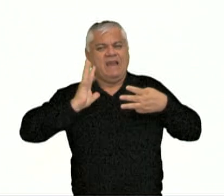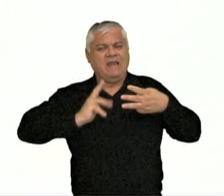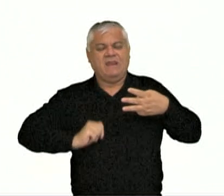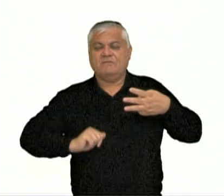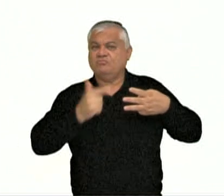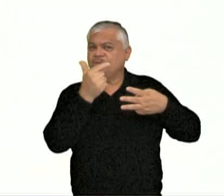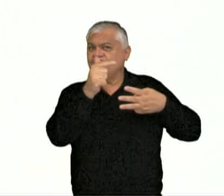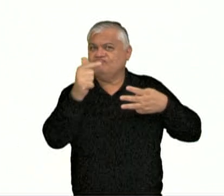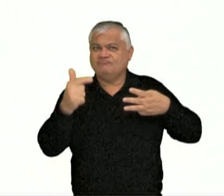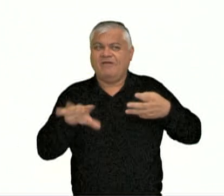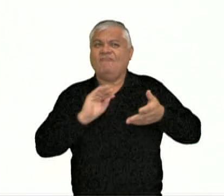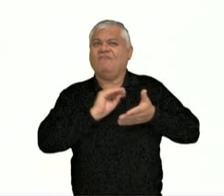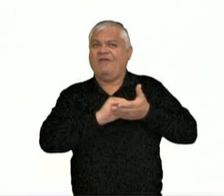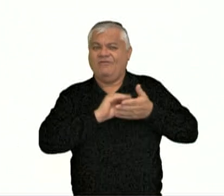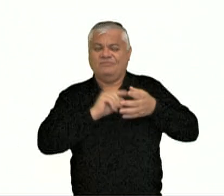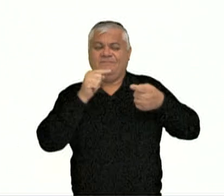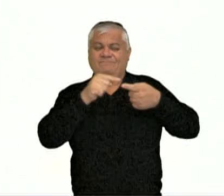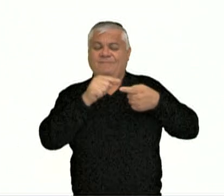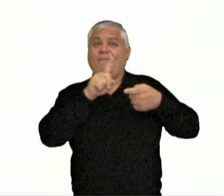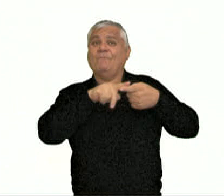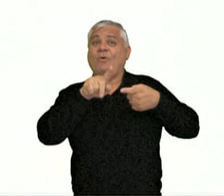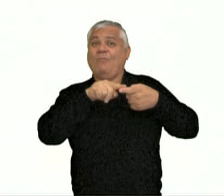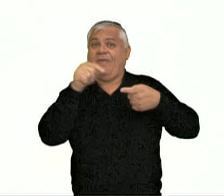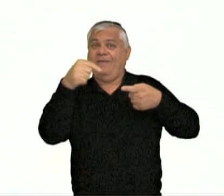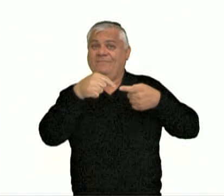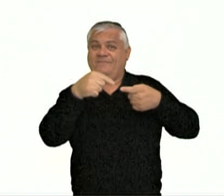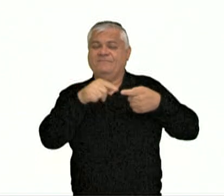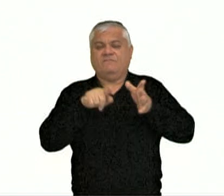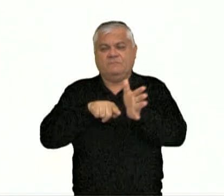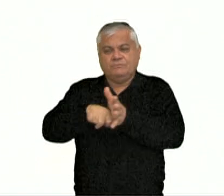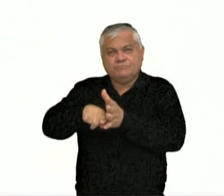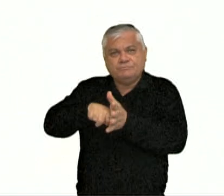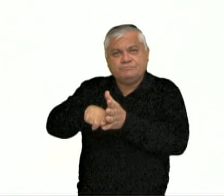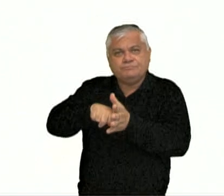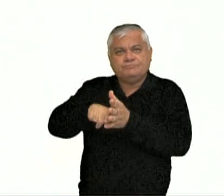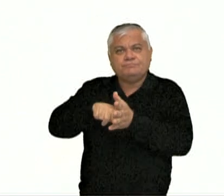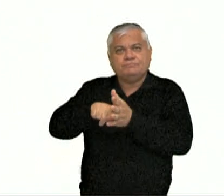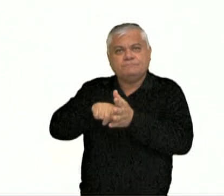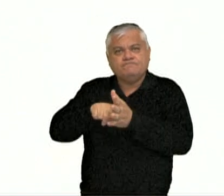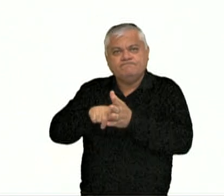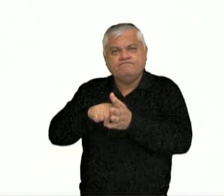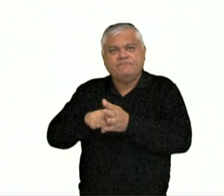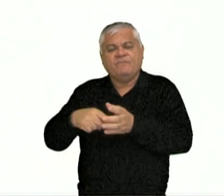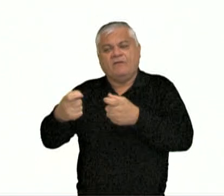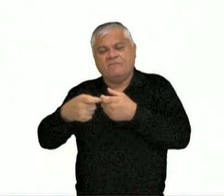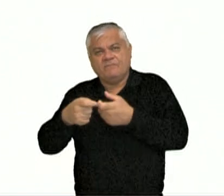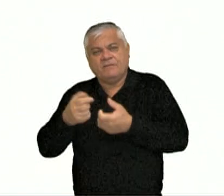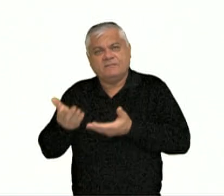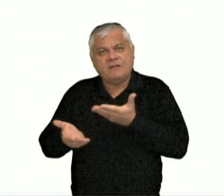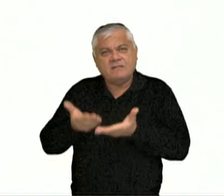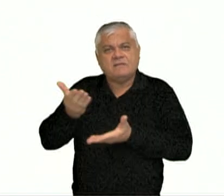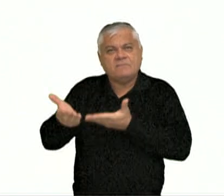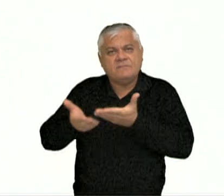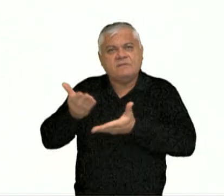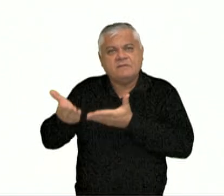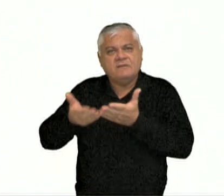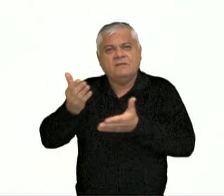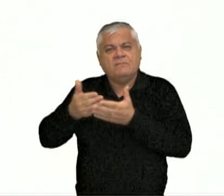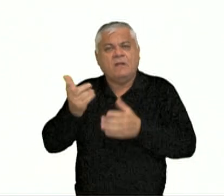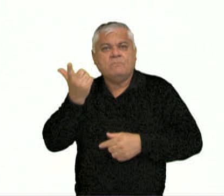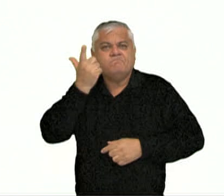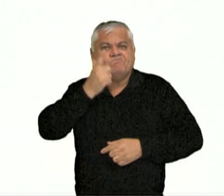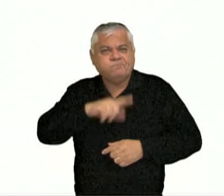acontecendo, né, adequadamente. E aí, claro, o médico vai investigar, vai orientar um tratamento, né, para tentar